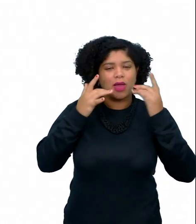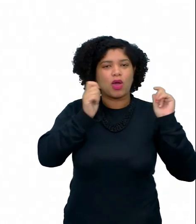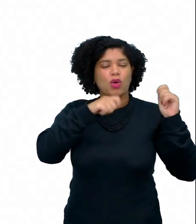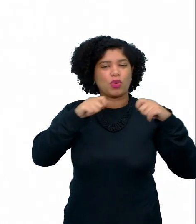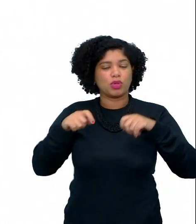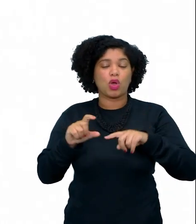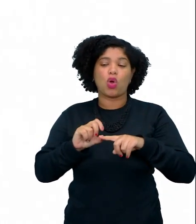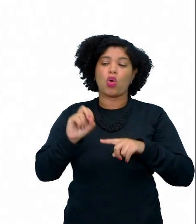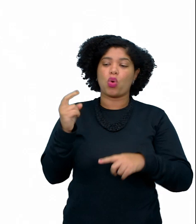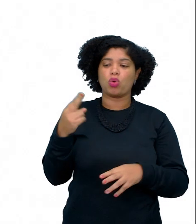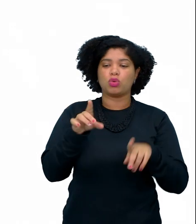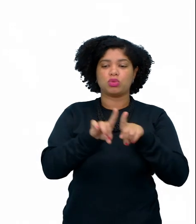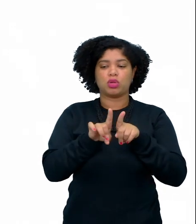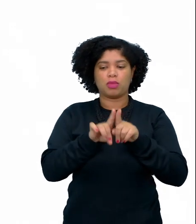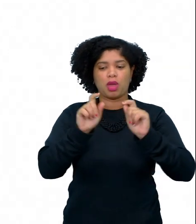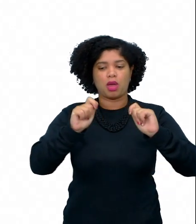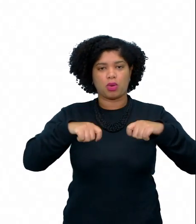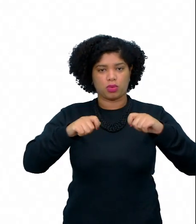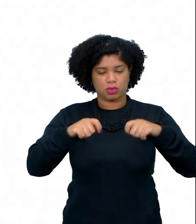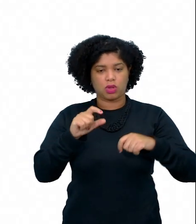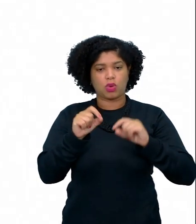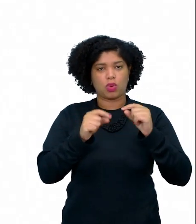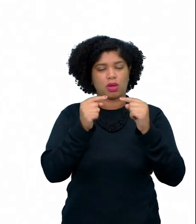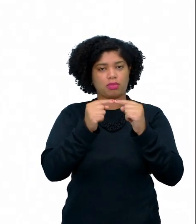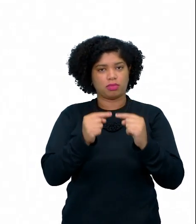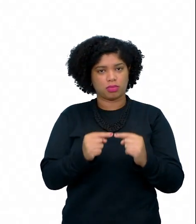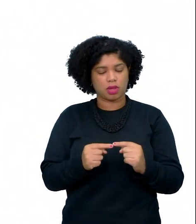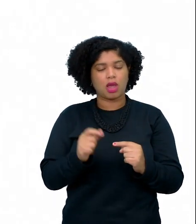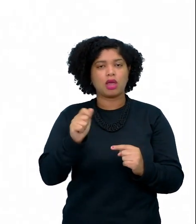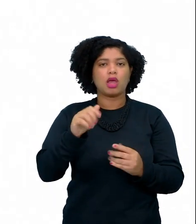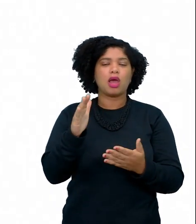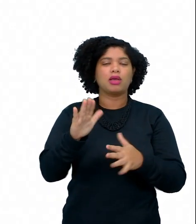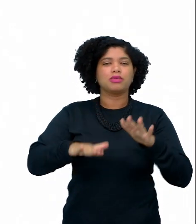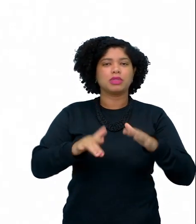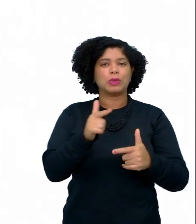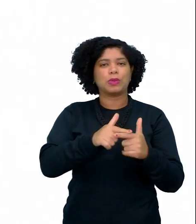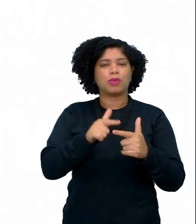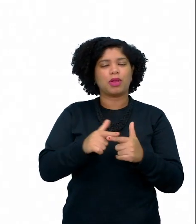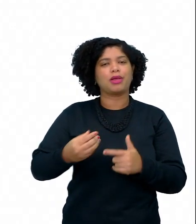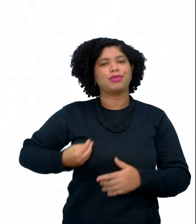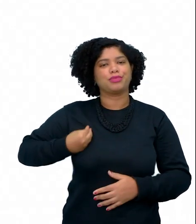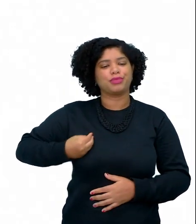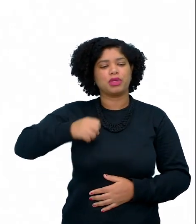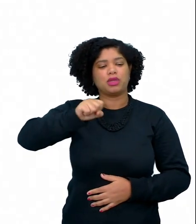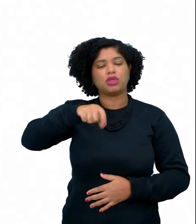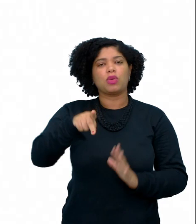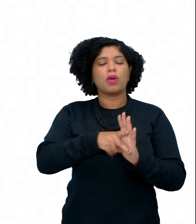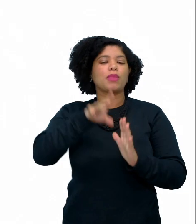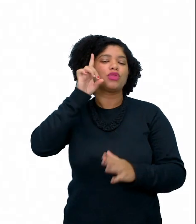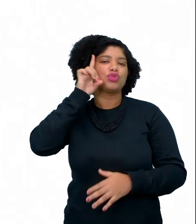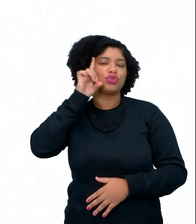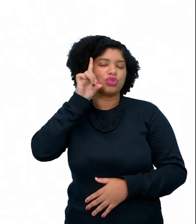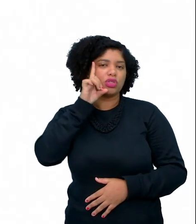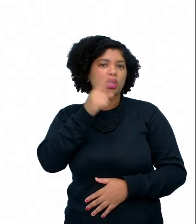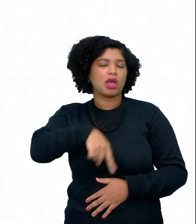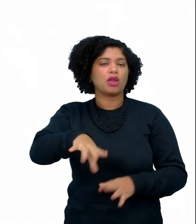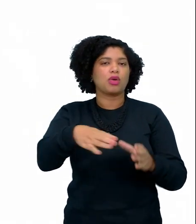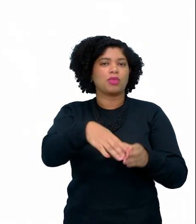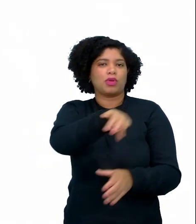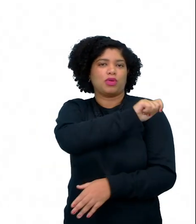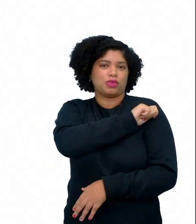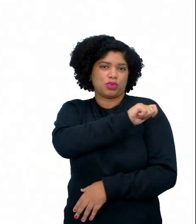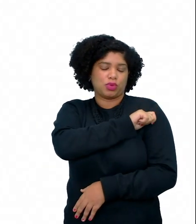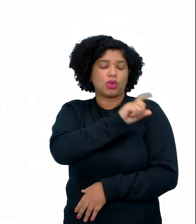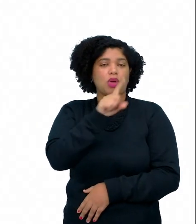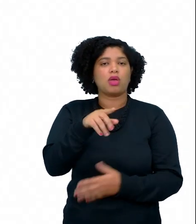de repente, vocês podem pegar, aplicar uma situação problema que está retratando o cotidiano desses alunos